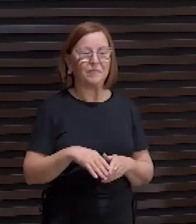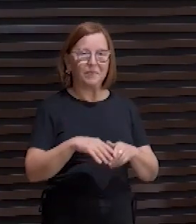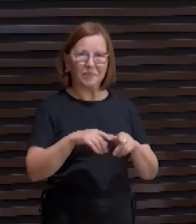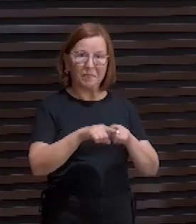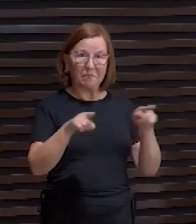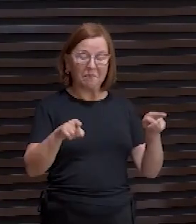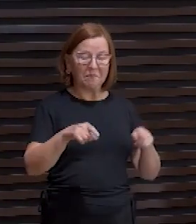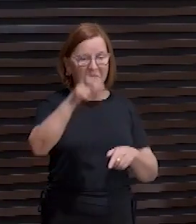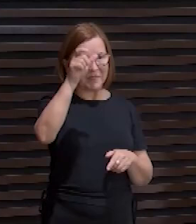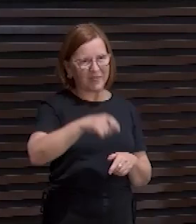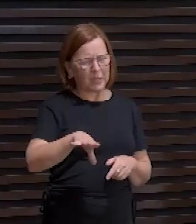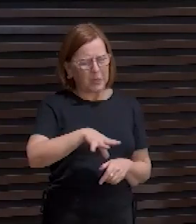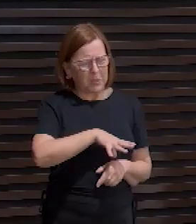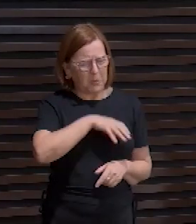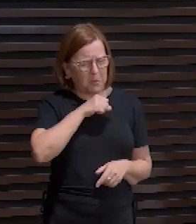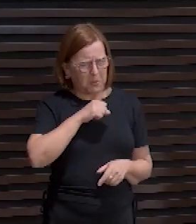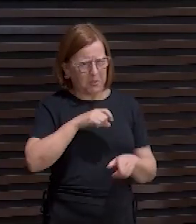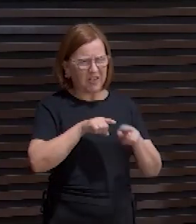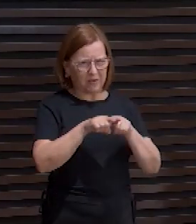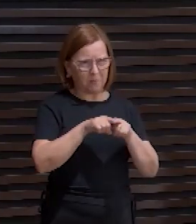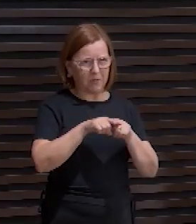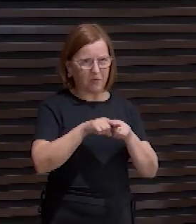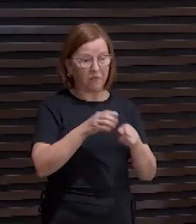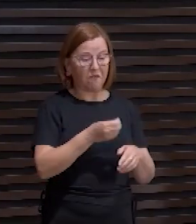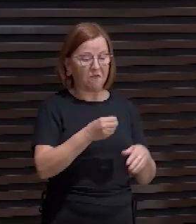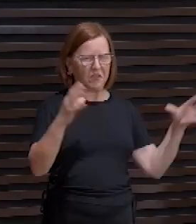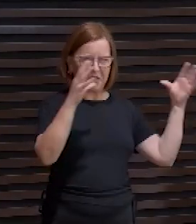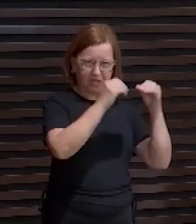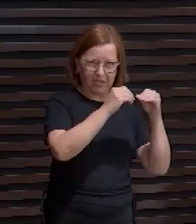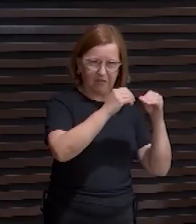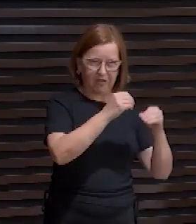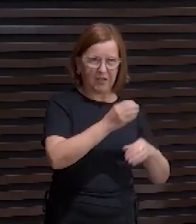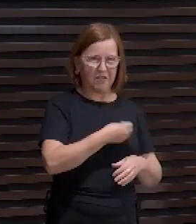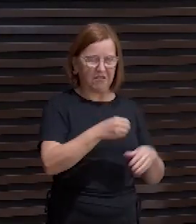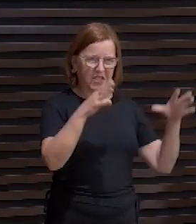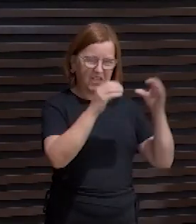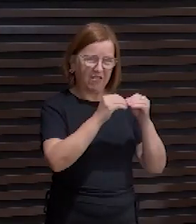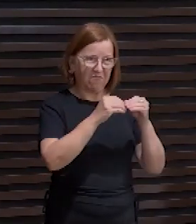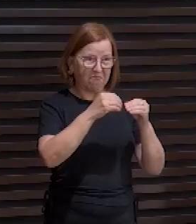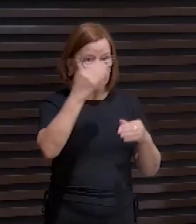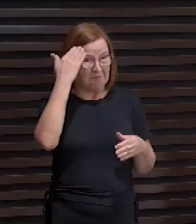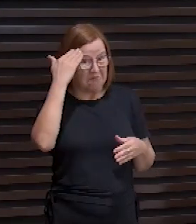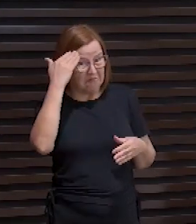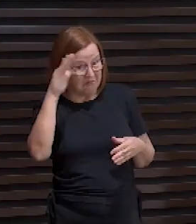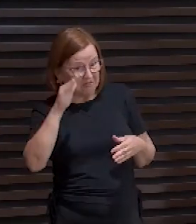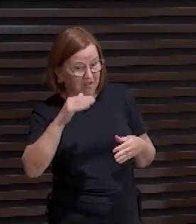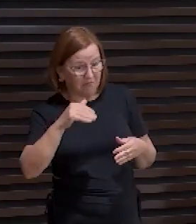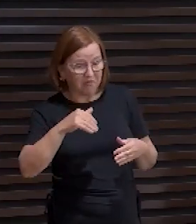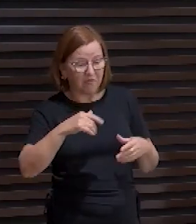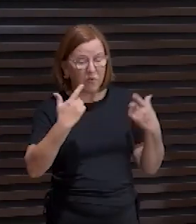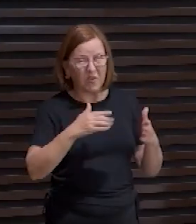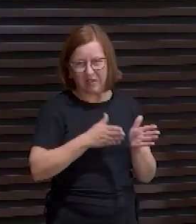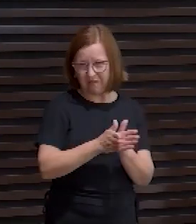seu irmão, está nas trevas. E anda nas trevas, e não sabe para onde vai, porque as